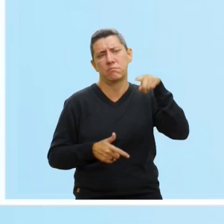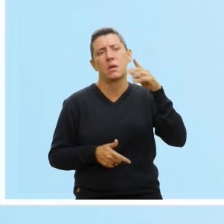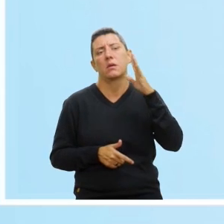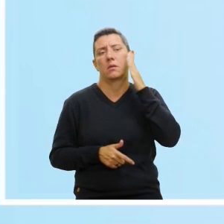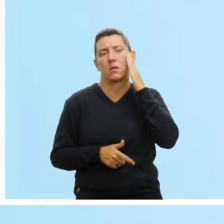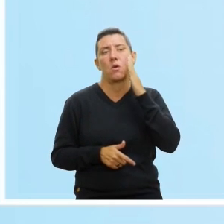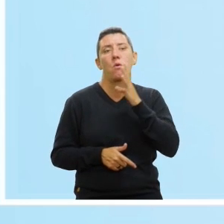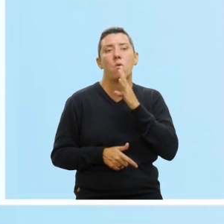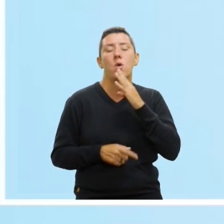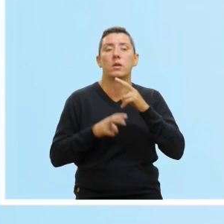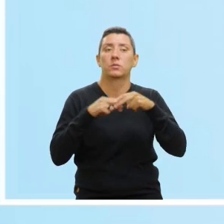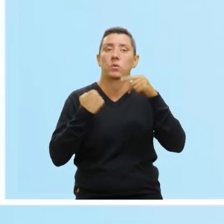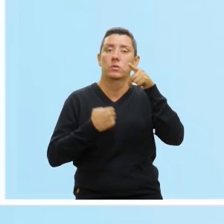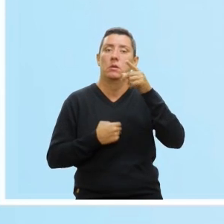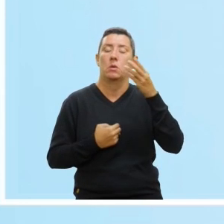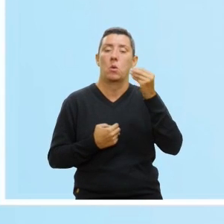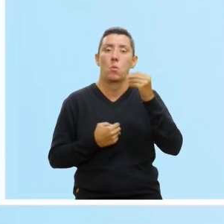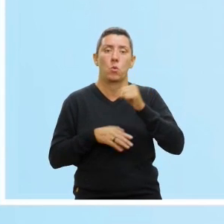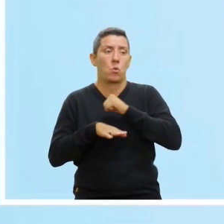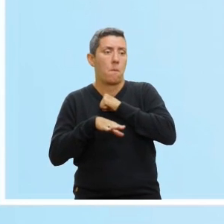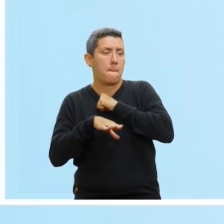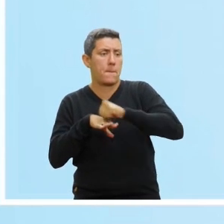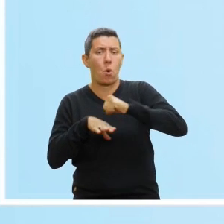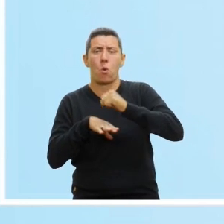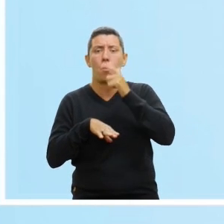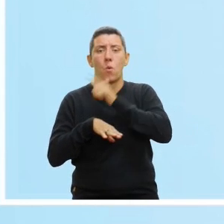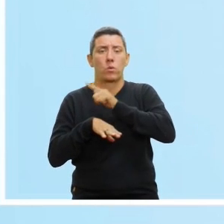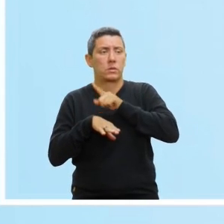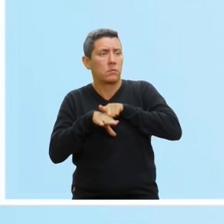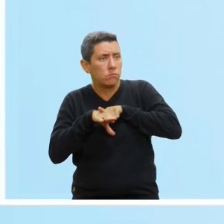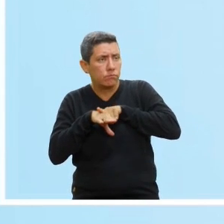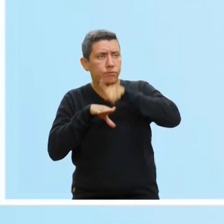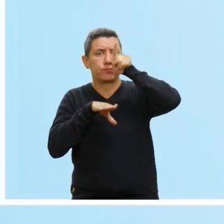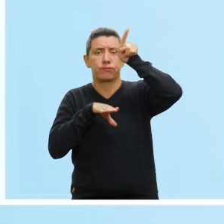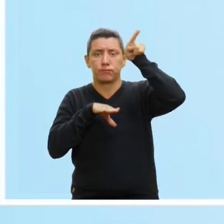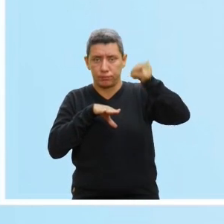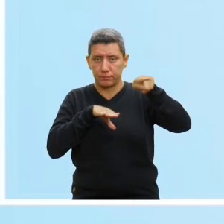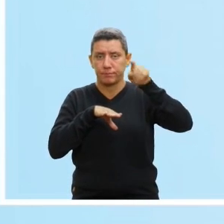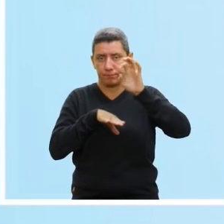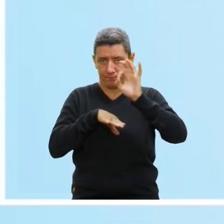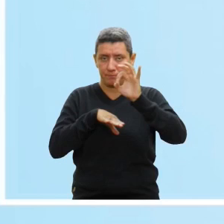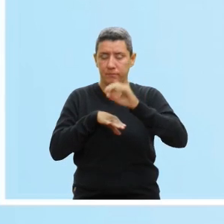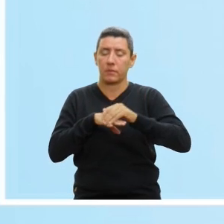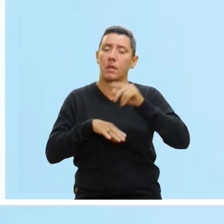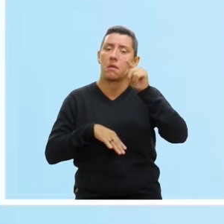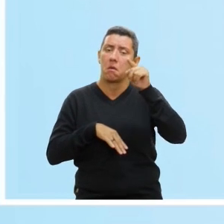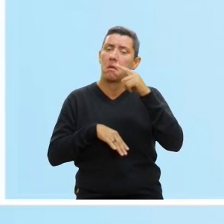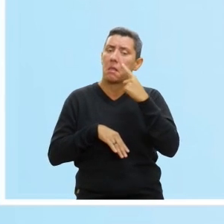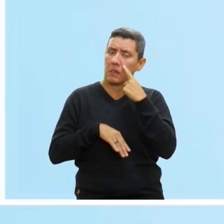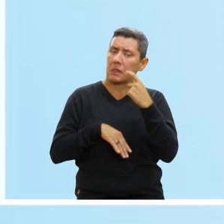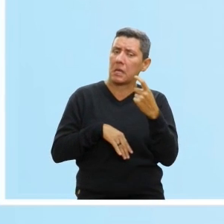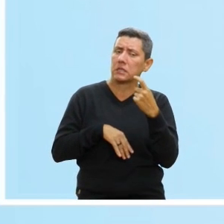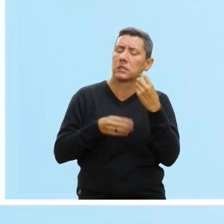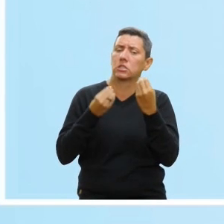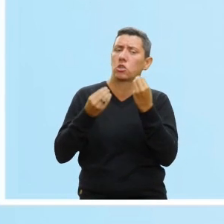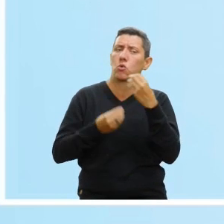alta potência, né, que tem nos amplificadores Raman. O amplificador Raman ele é interessante como ele